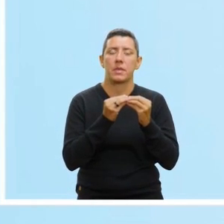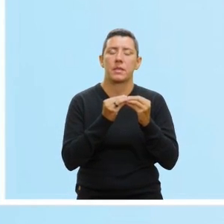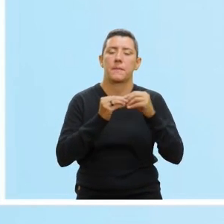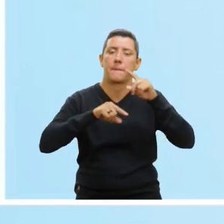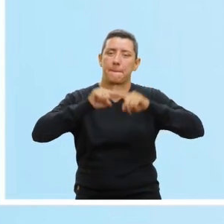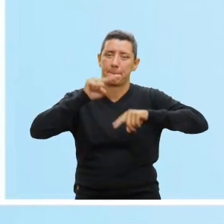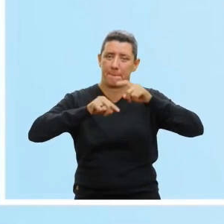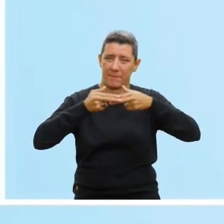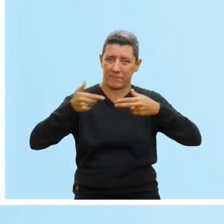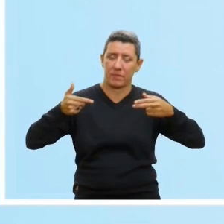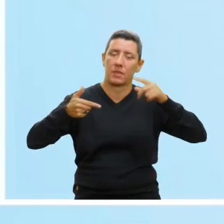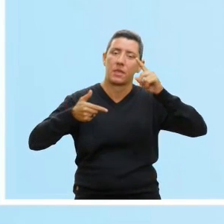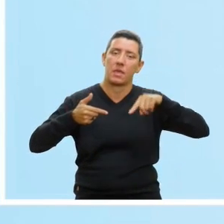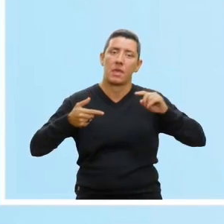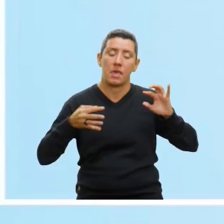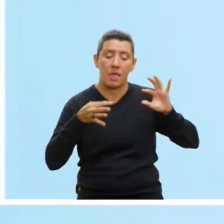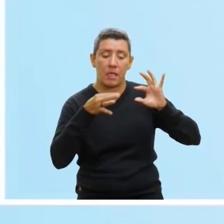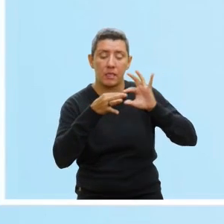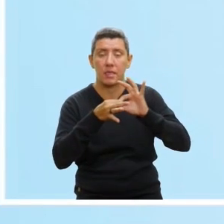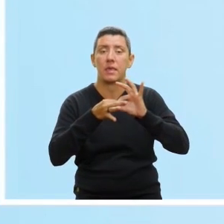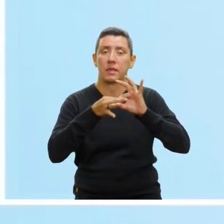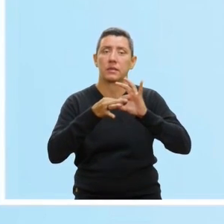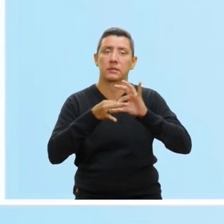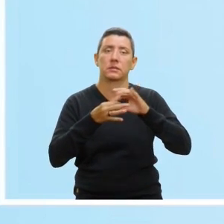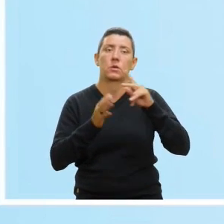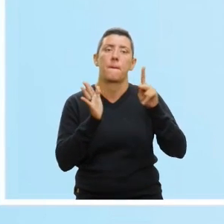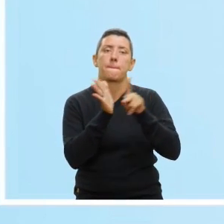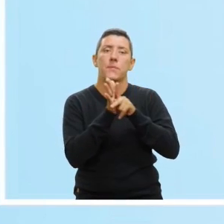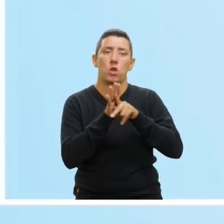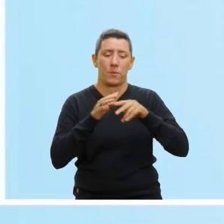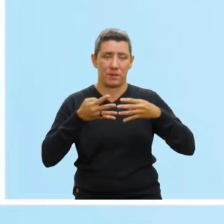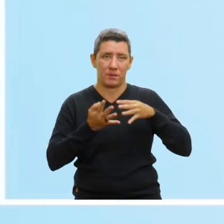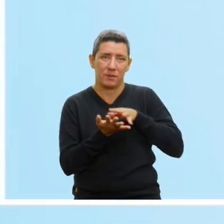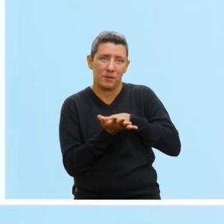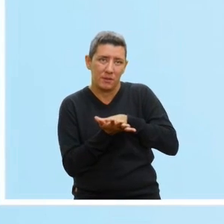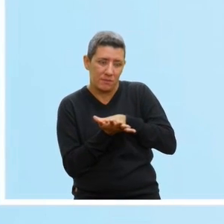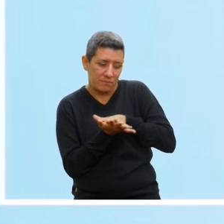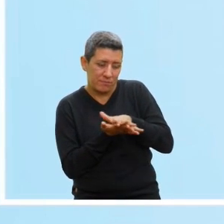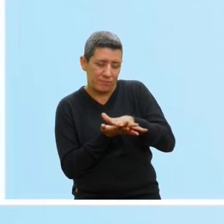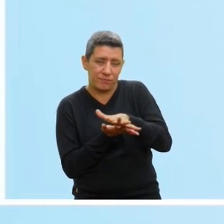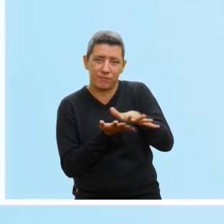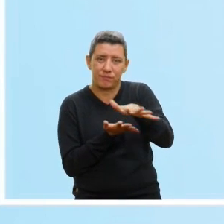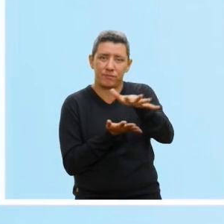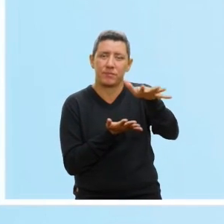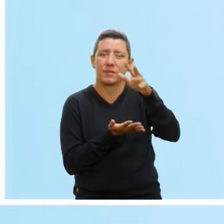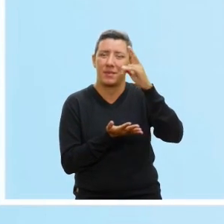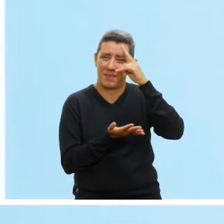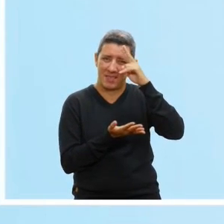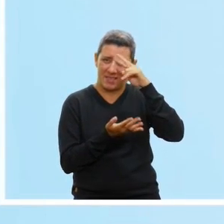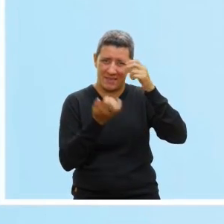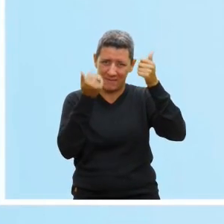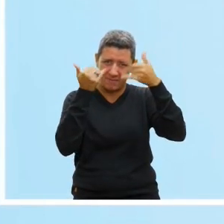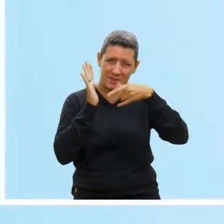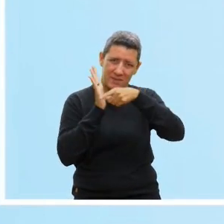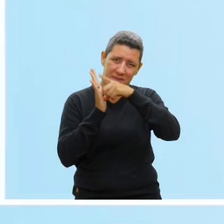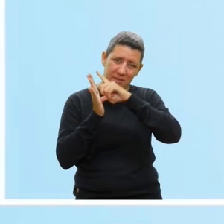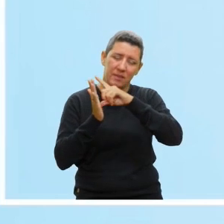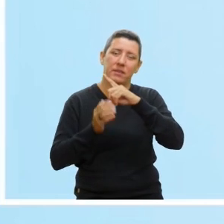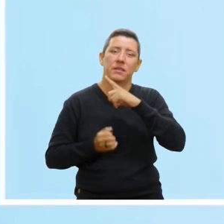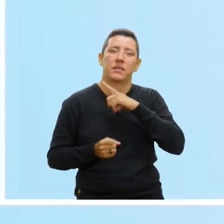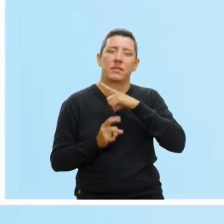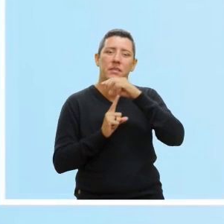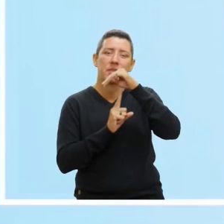uma integração de funcionalidades da camada ótica. Eu comentei, né, sobre os componentes de um DWDM, então você tem lá MUX,